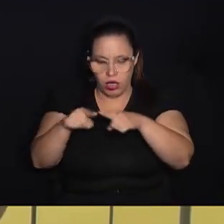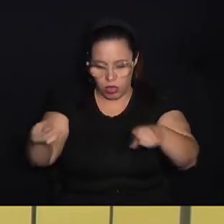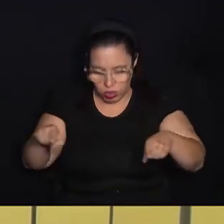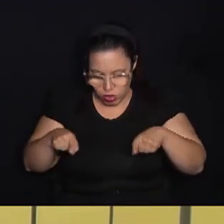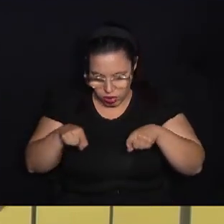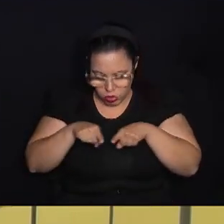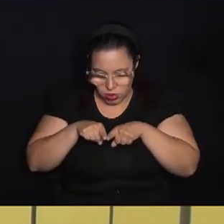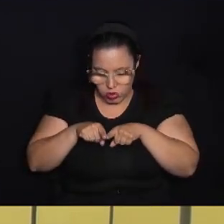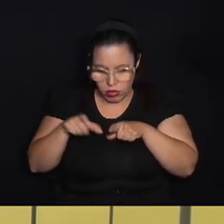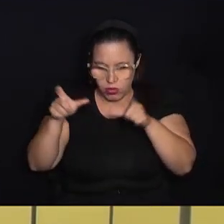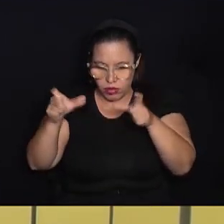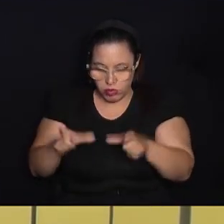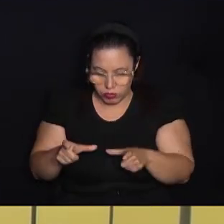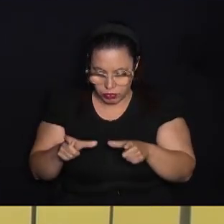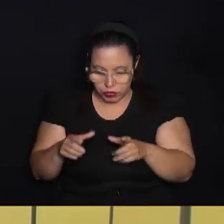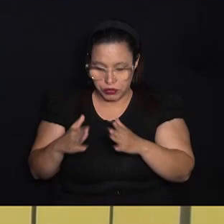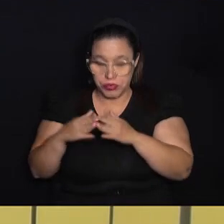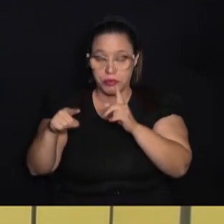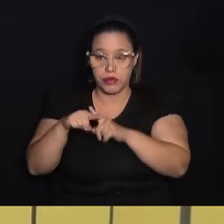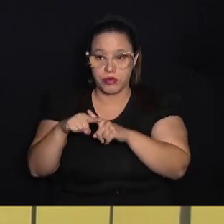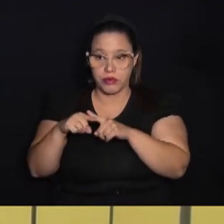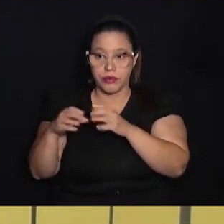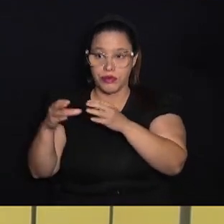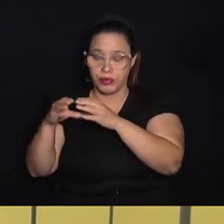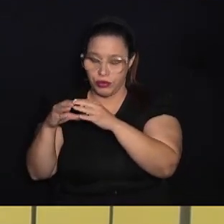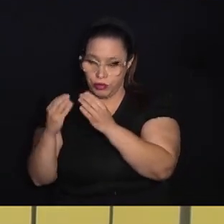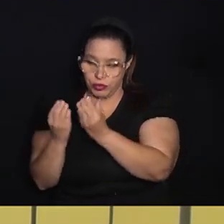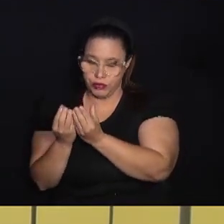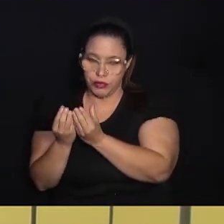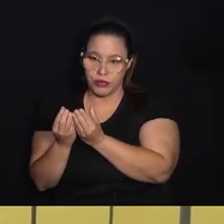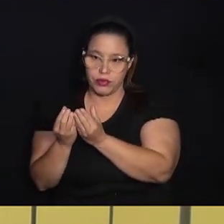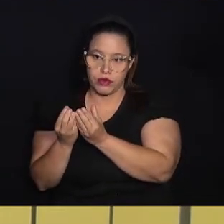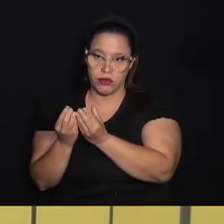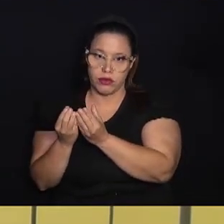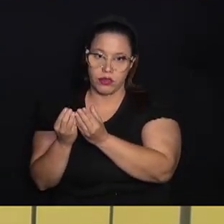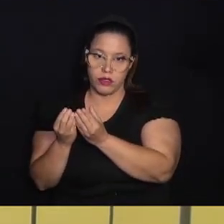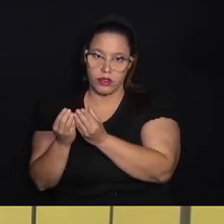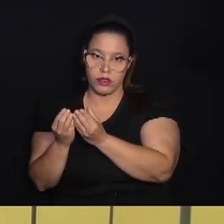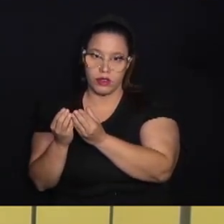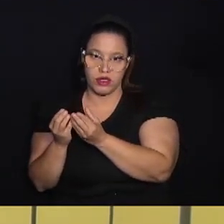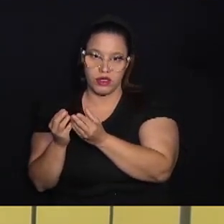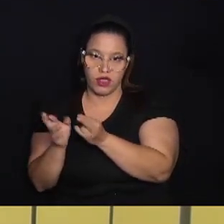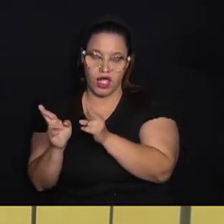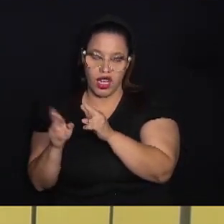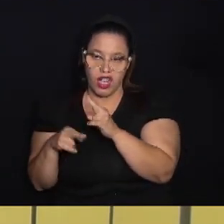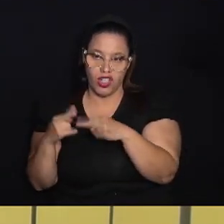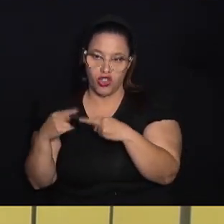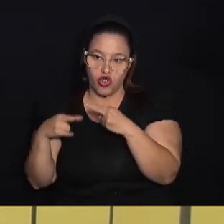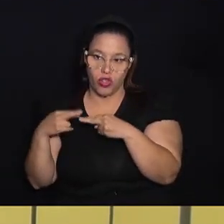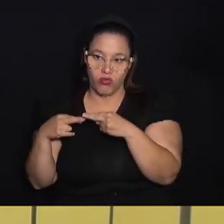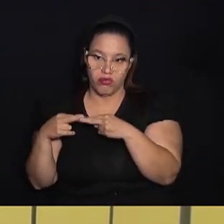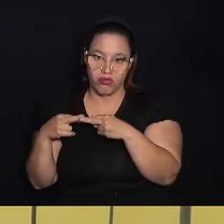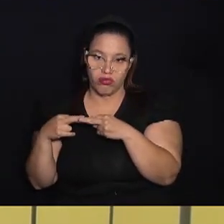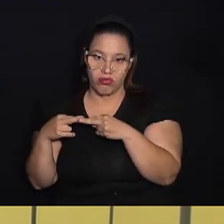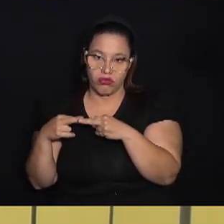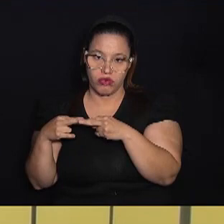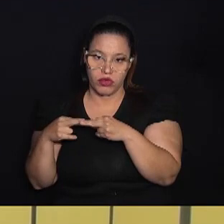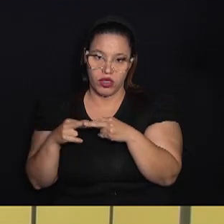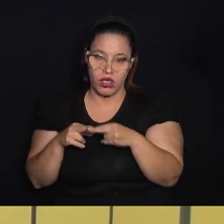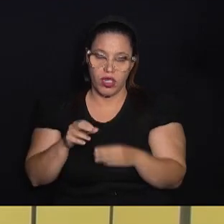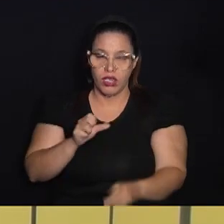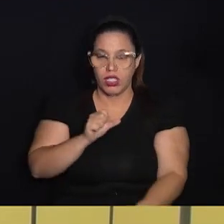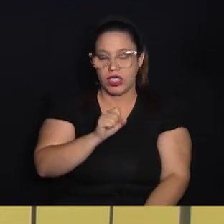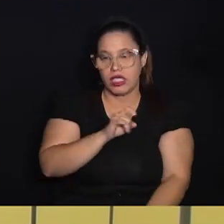representatividade religiosa daquela comunidade que para ser sepultado teria não deixavam eh nos campos Santos